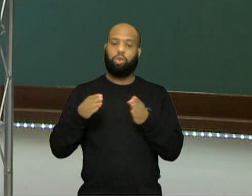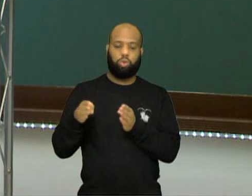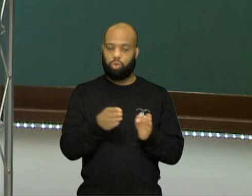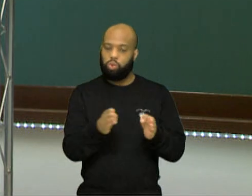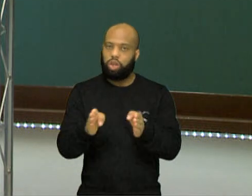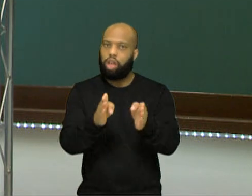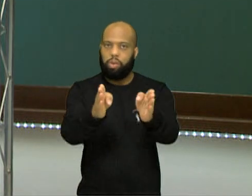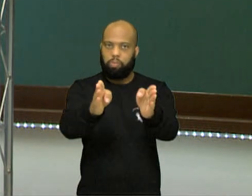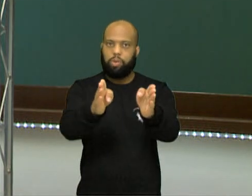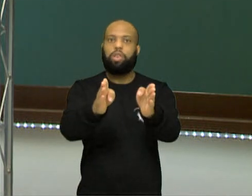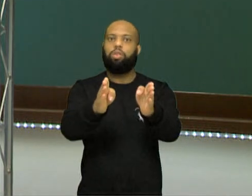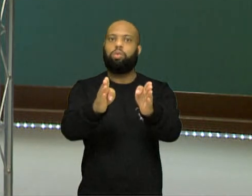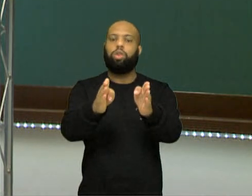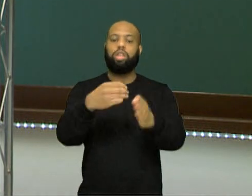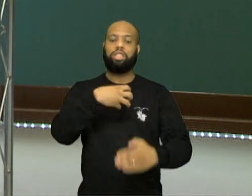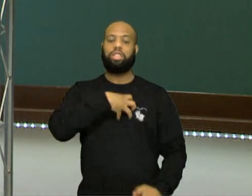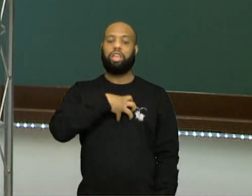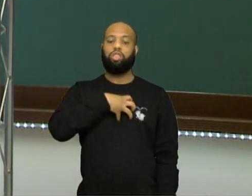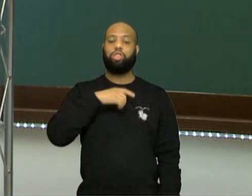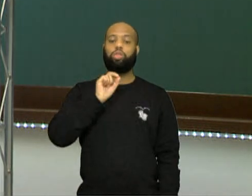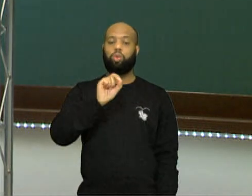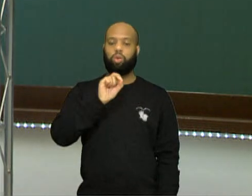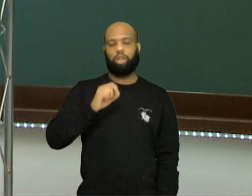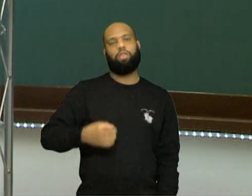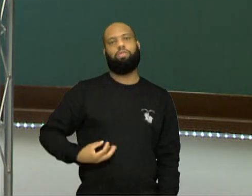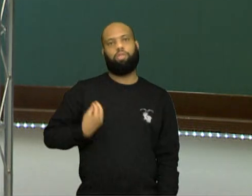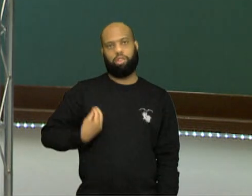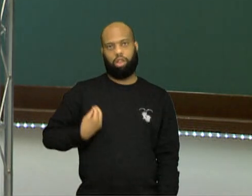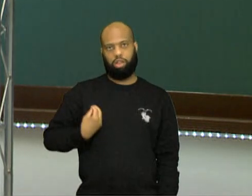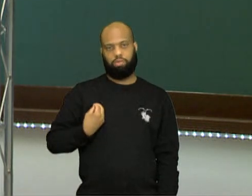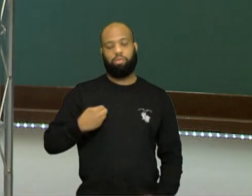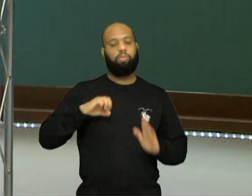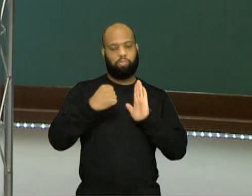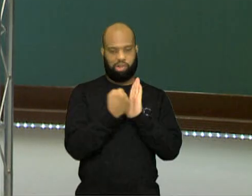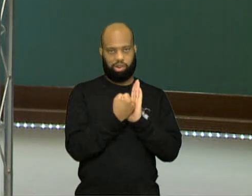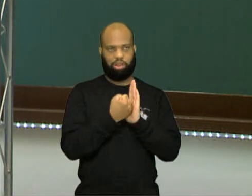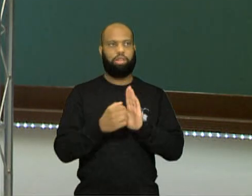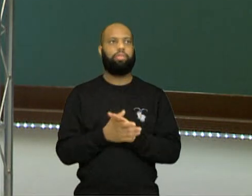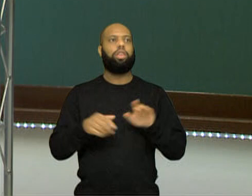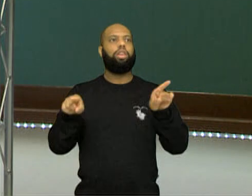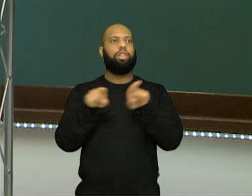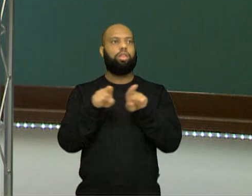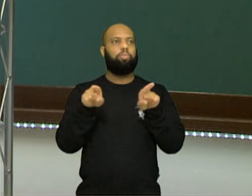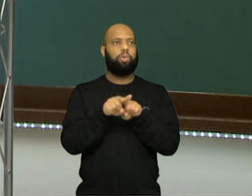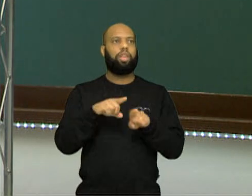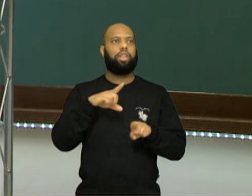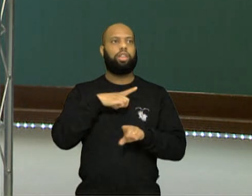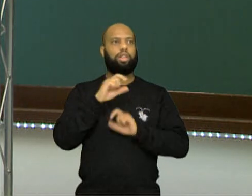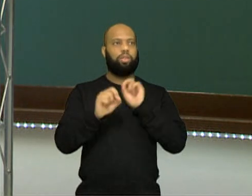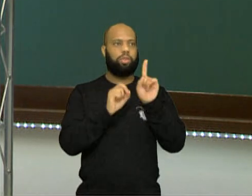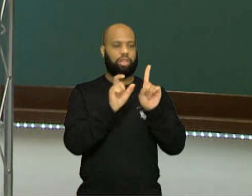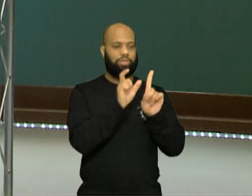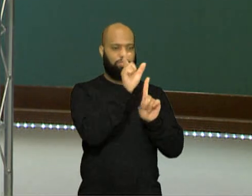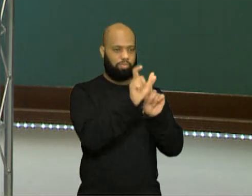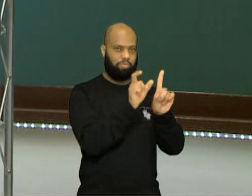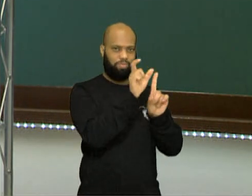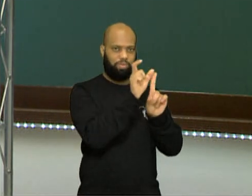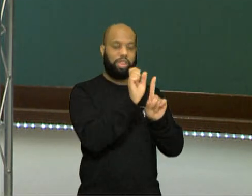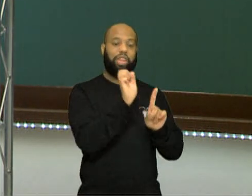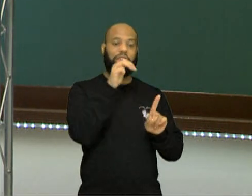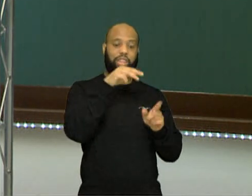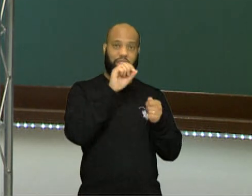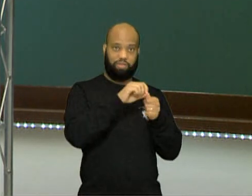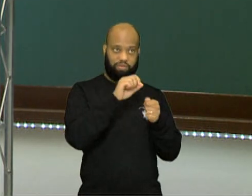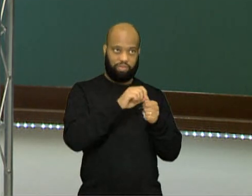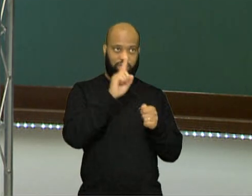temos o slogan do cartaz. Eu tenho também aqui, na parte verbal, quem elabora,